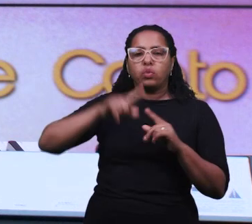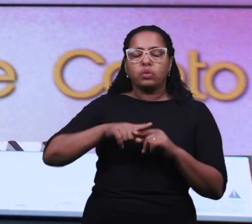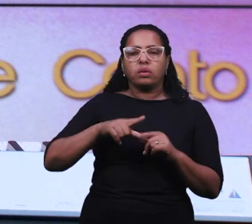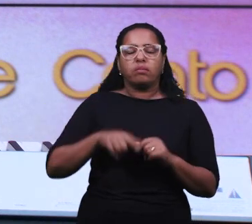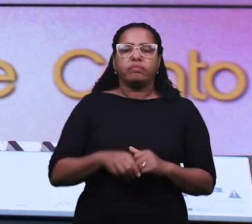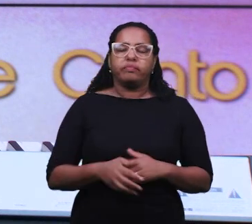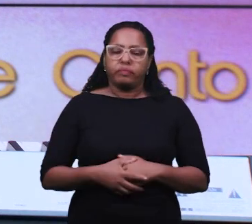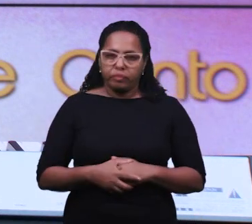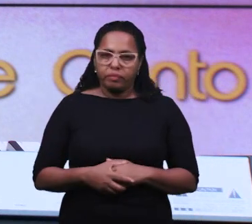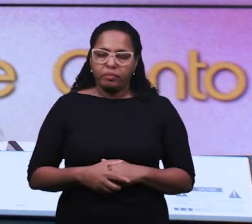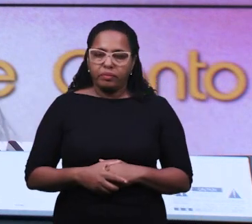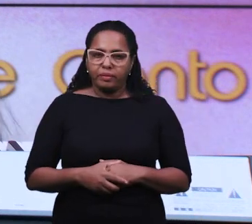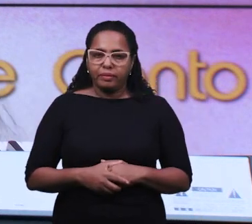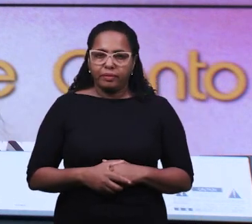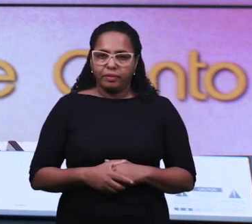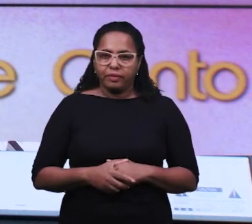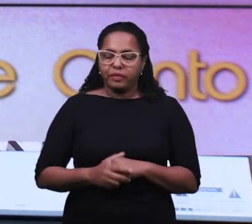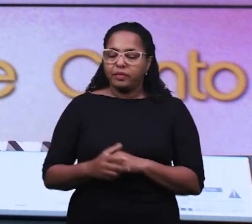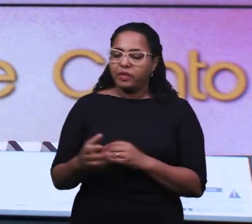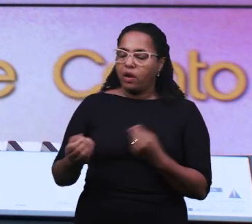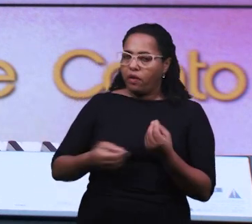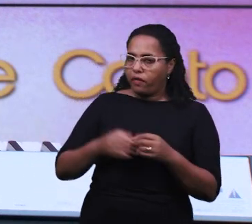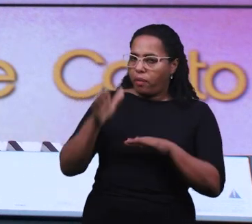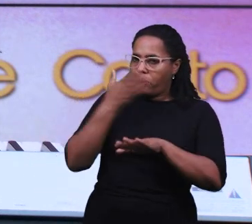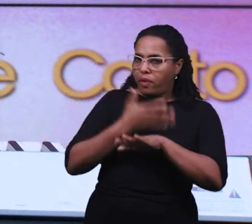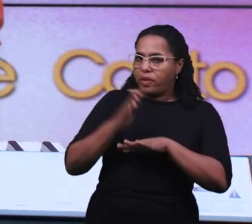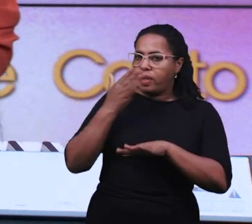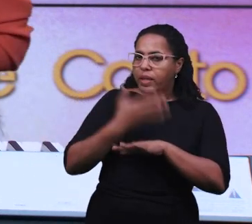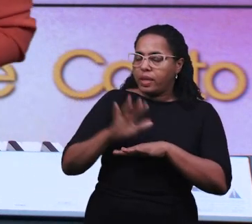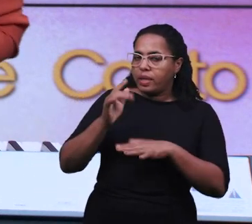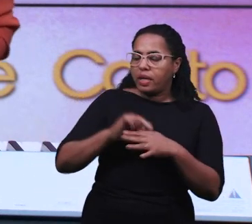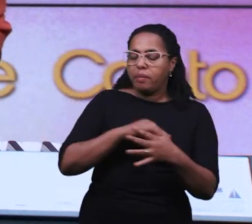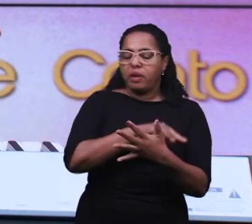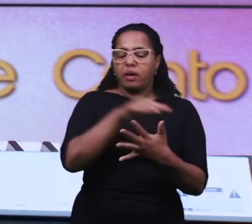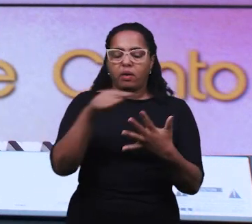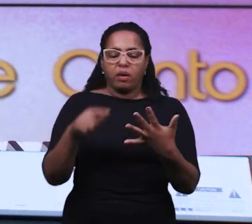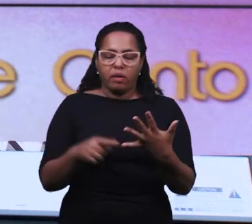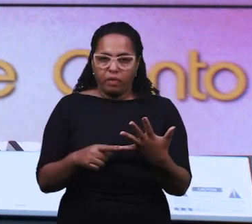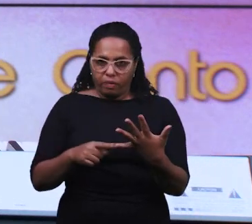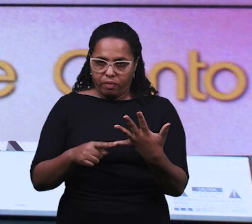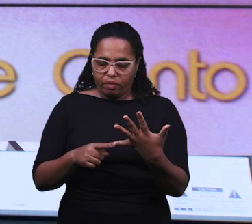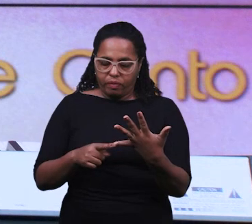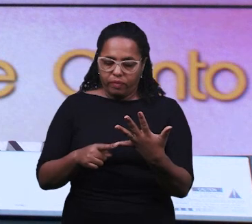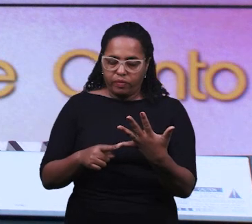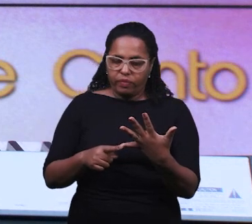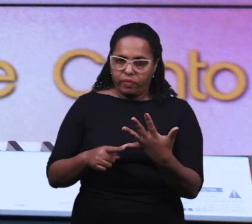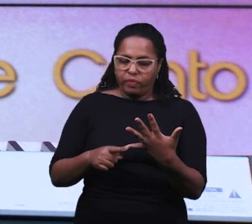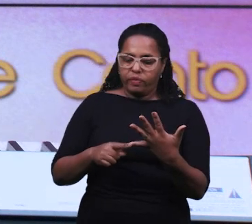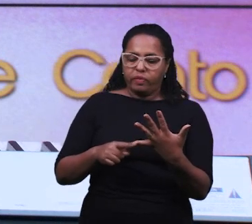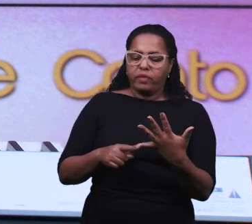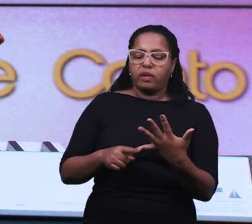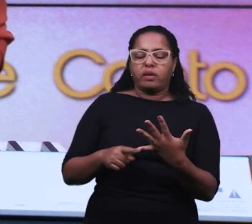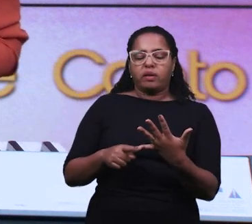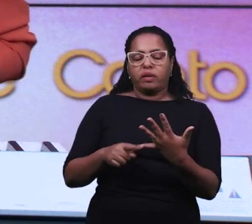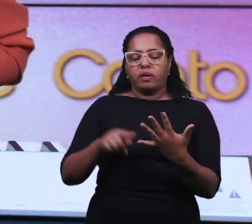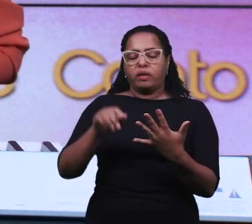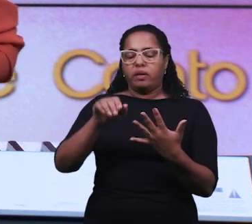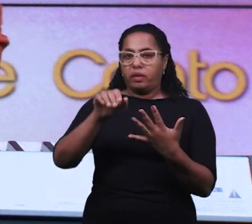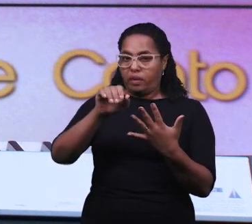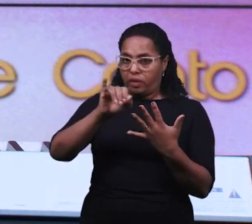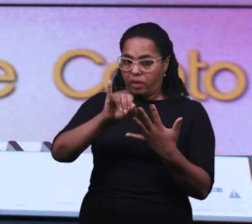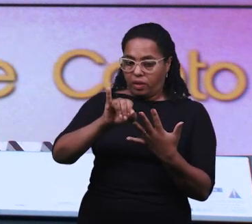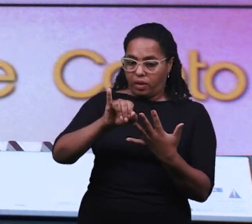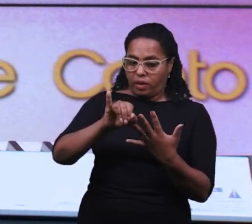som adequadamente. Então, nós vamos fazer um exercício com essas vogais. I, E,